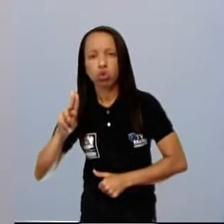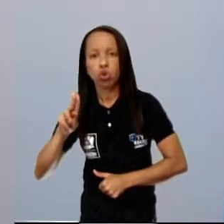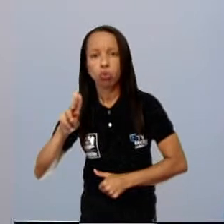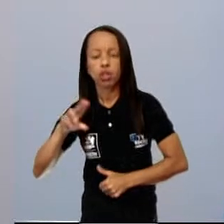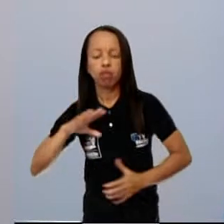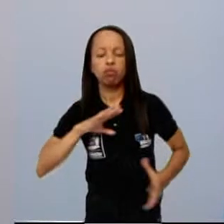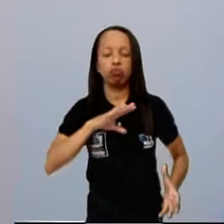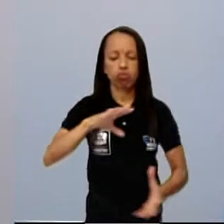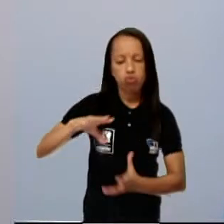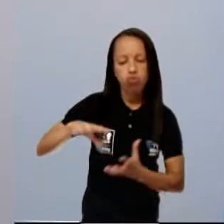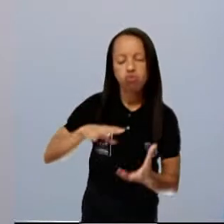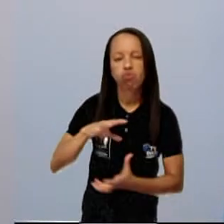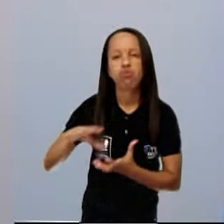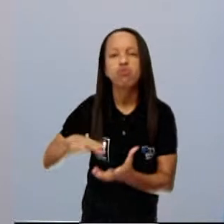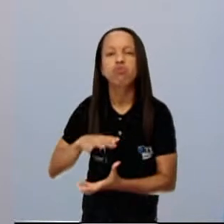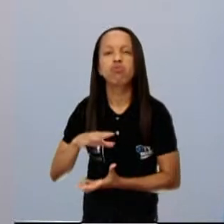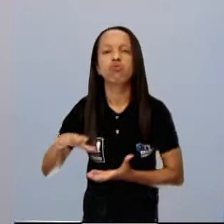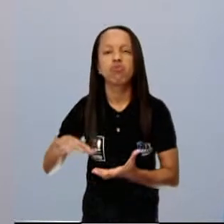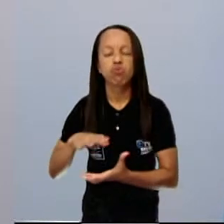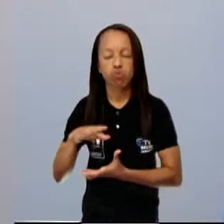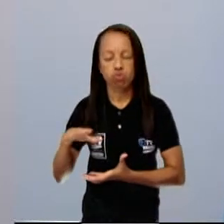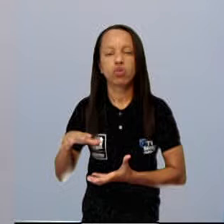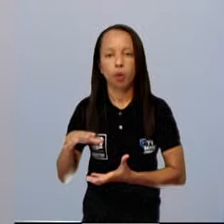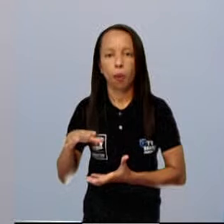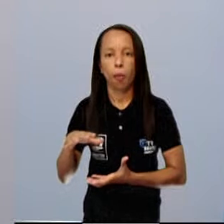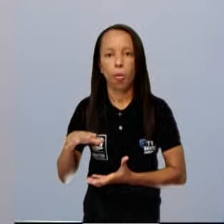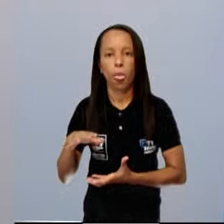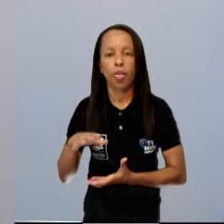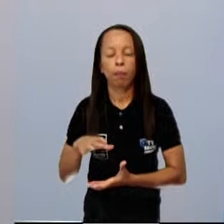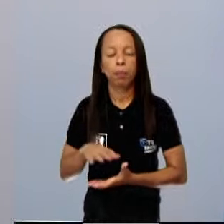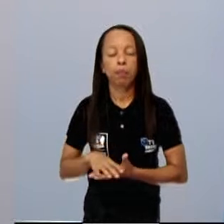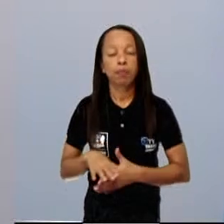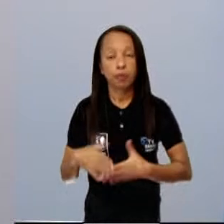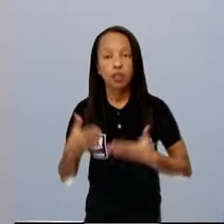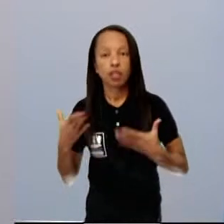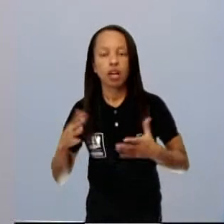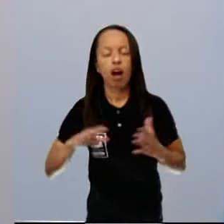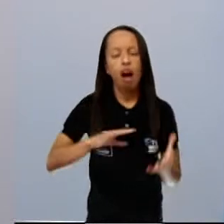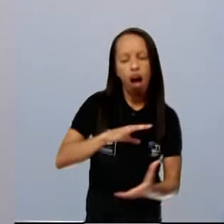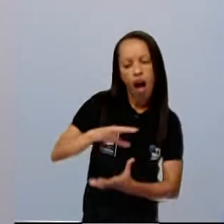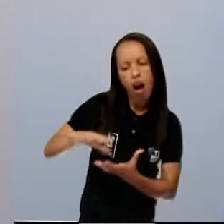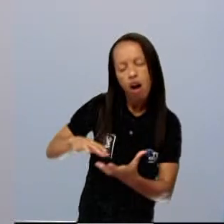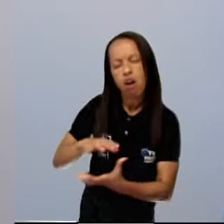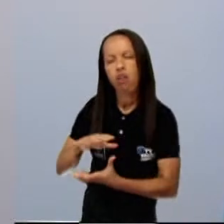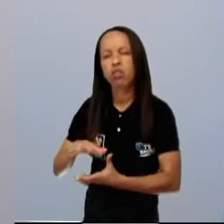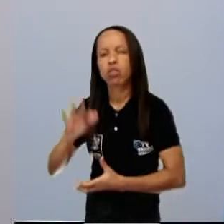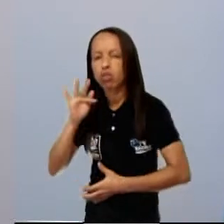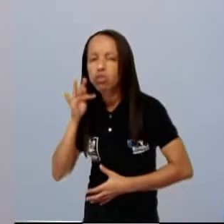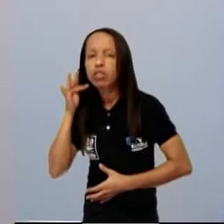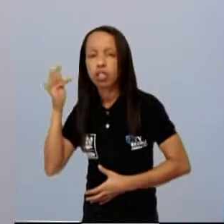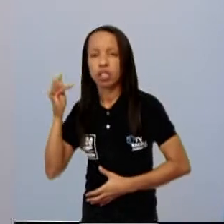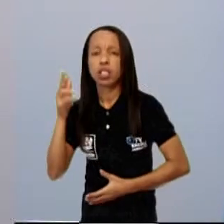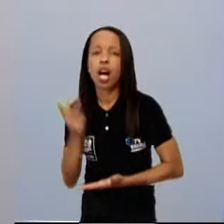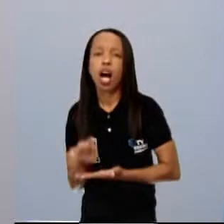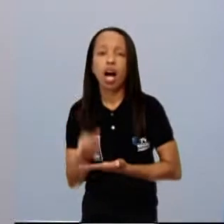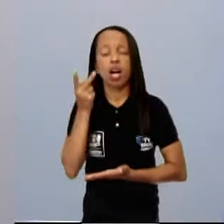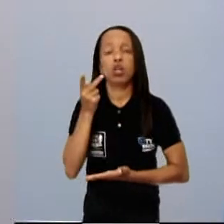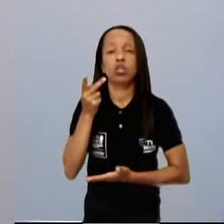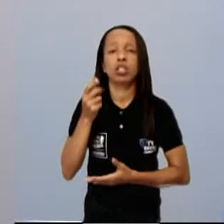de Revolução Francesa. Então, a Revolução Francesa ela aconteceu num prazo de 10 anos,